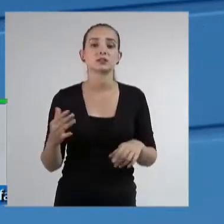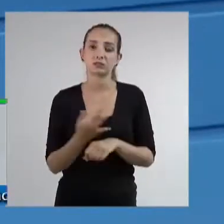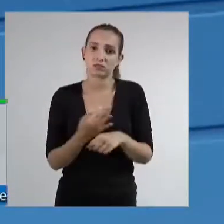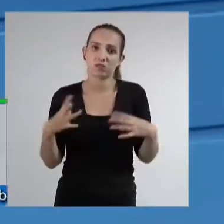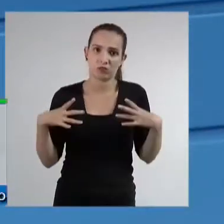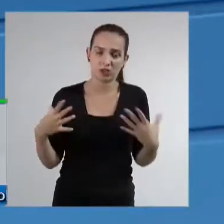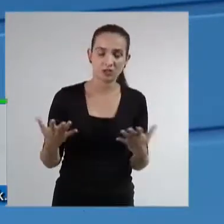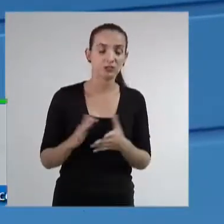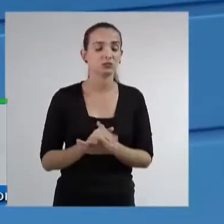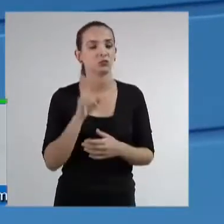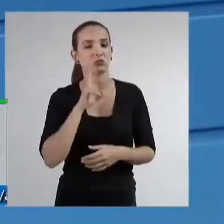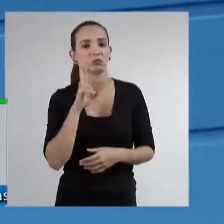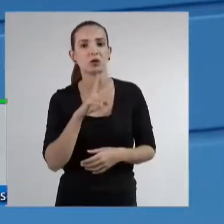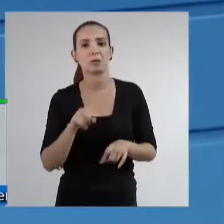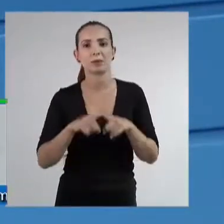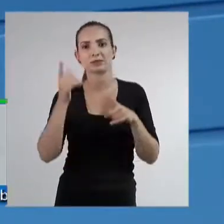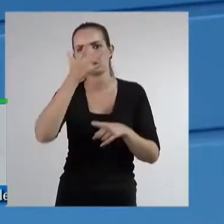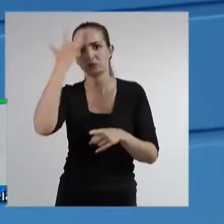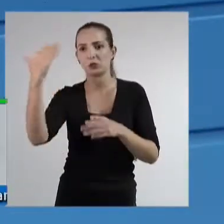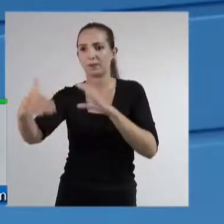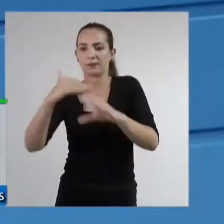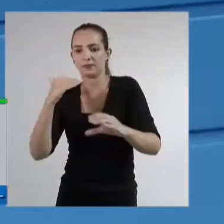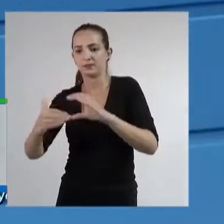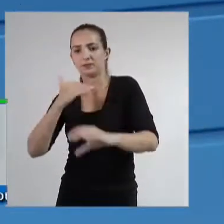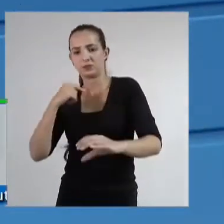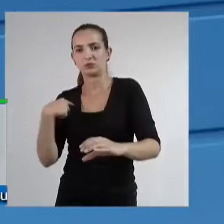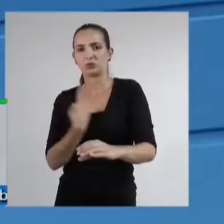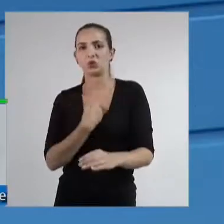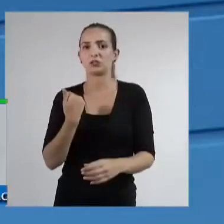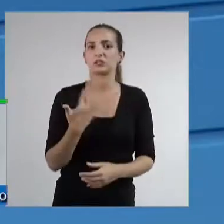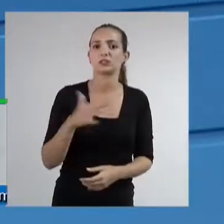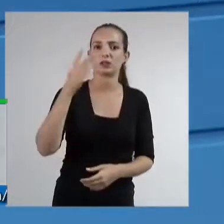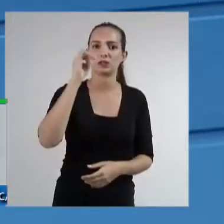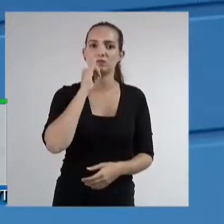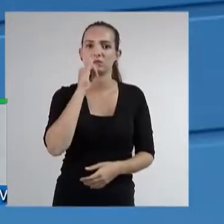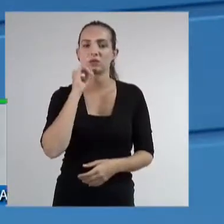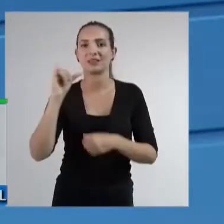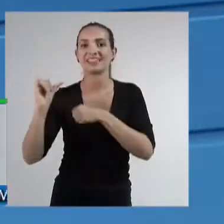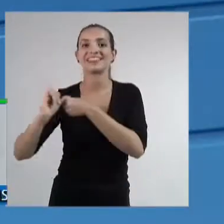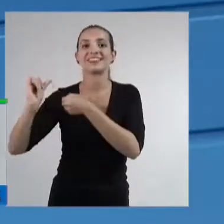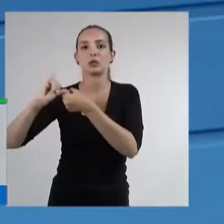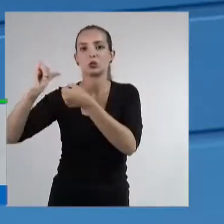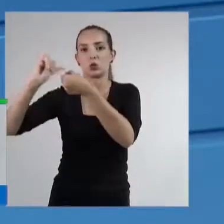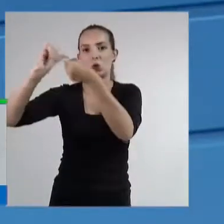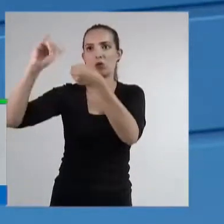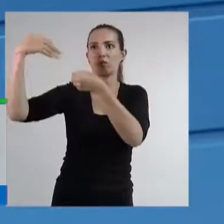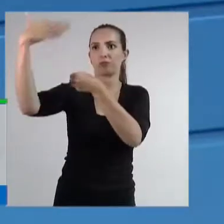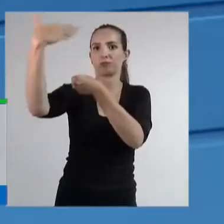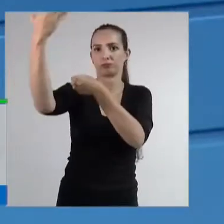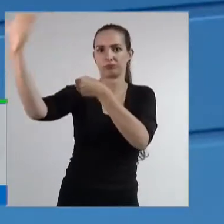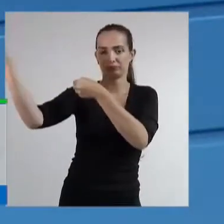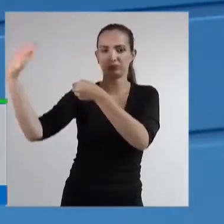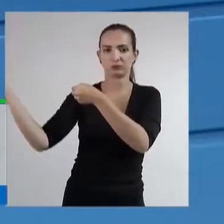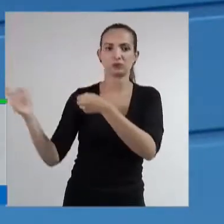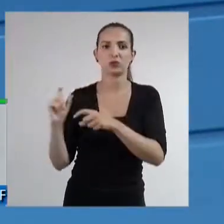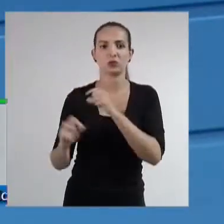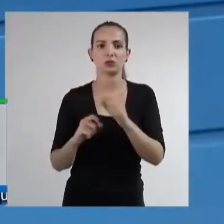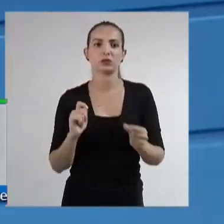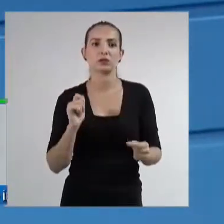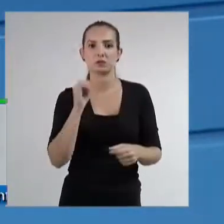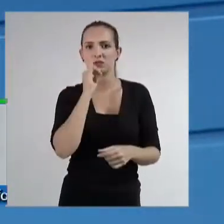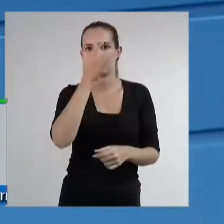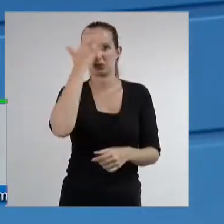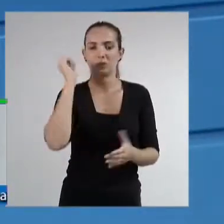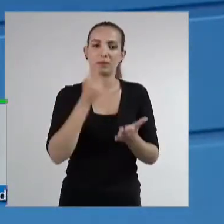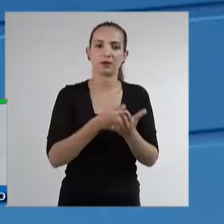contas de energia. É um absurdo. Contas que veio para mim do interior, deputado Paulo Corrêa, que o cidadão pagava